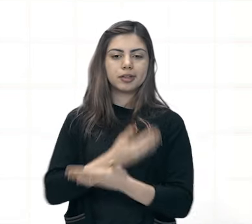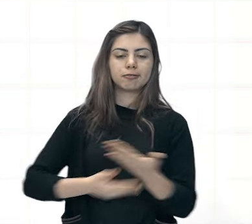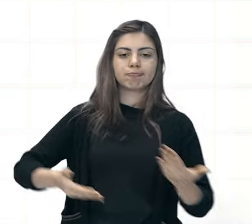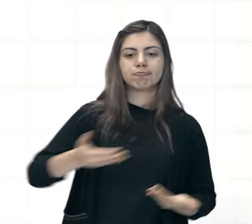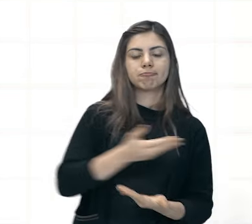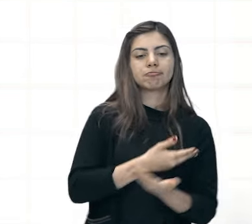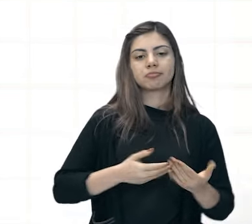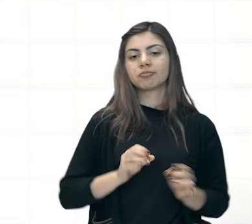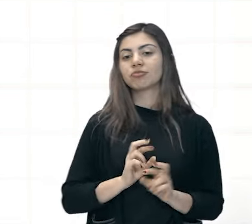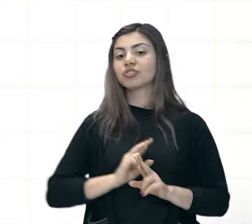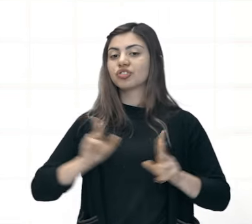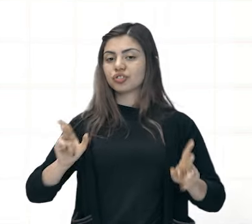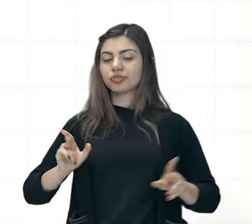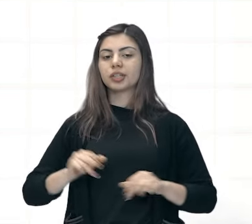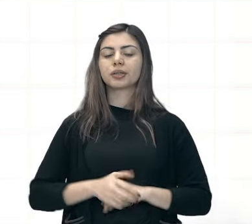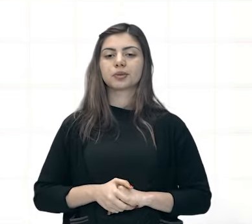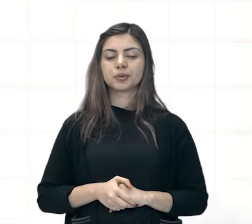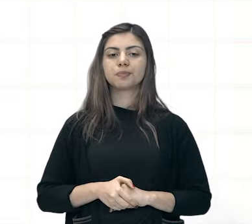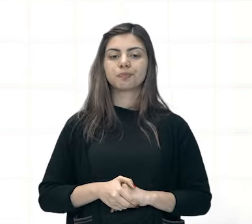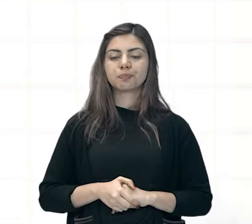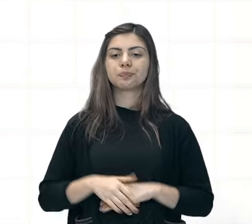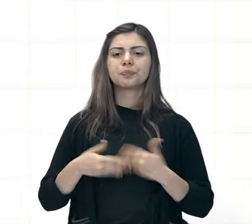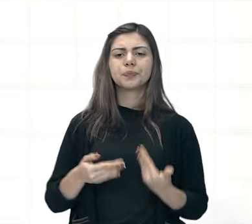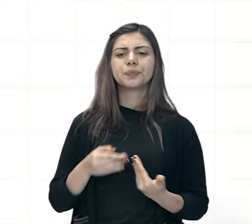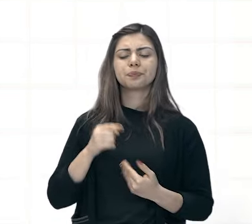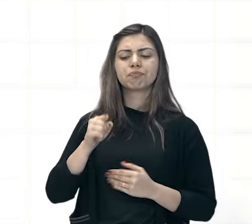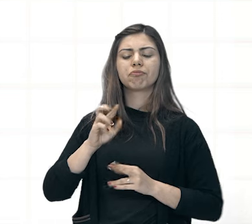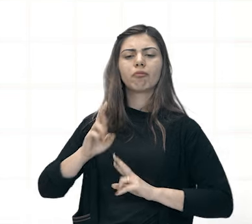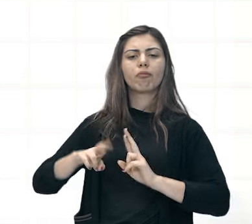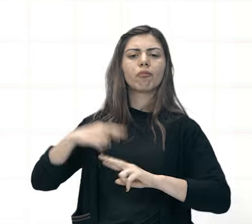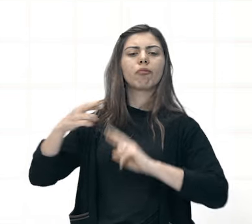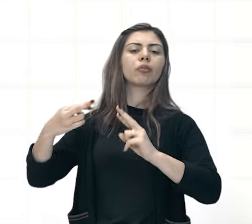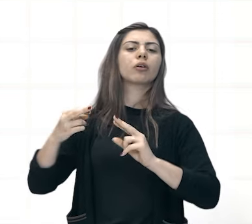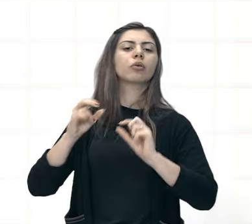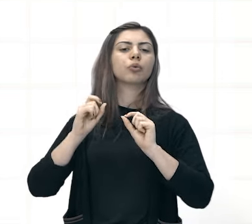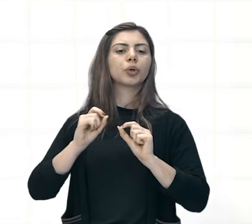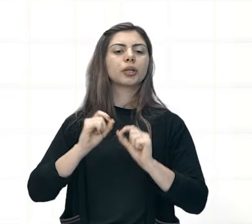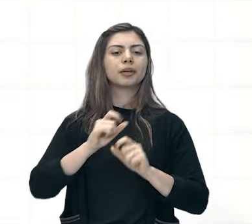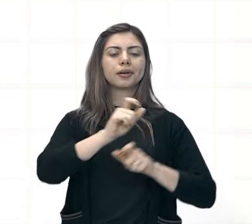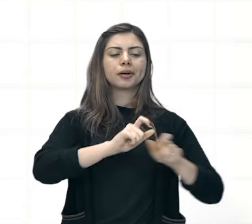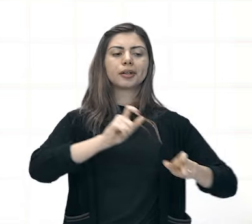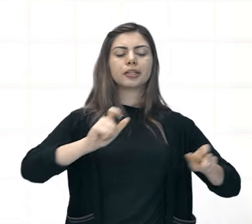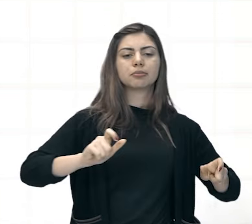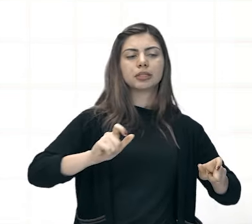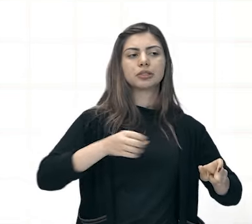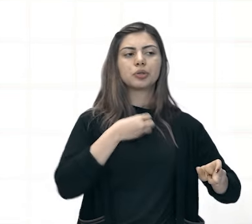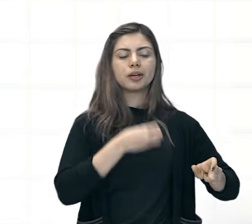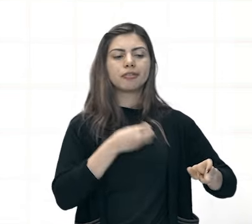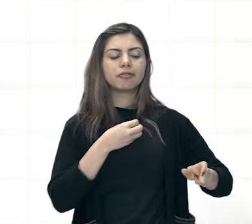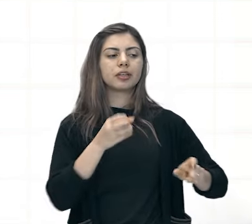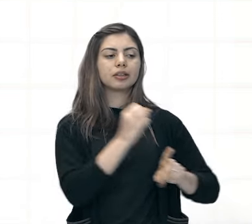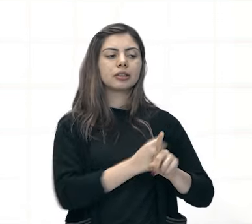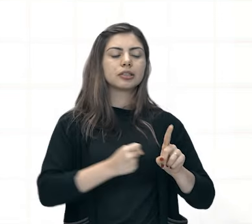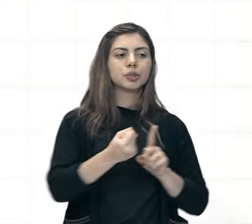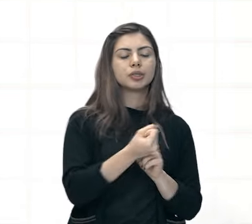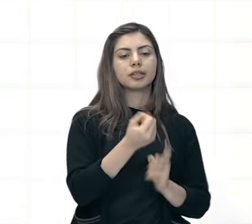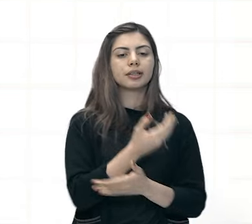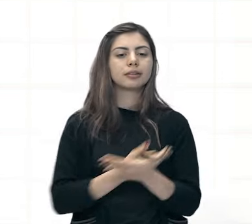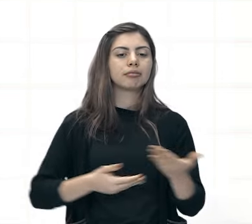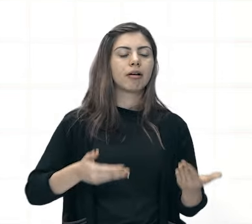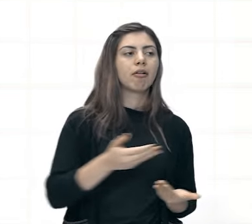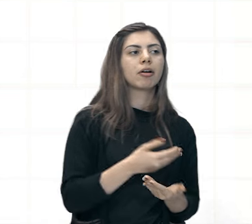interagiam entre si, tá? Essa revolução, turminha, iria mudar a maneira que as pessoas viviam em sociedade,